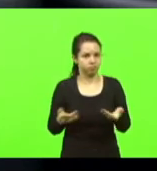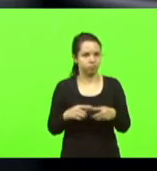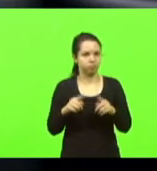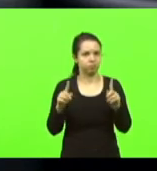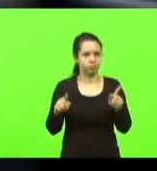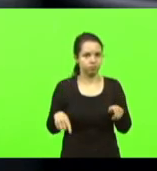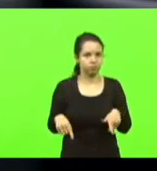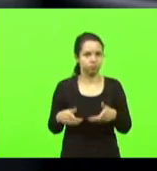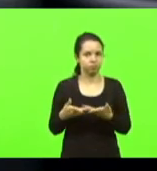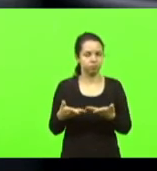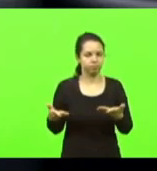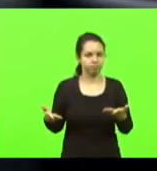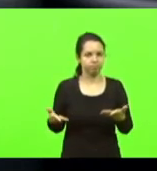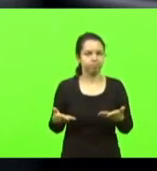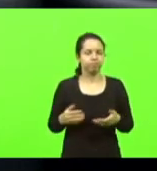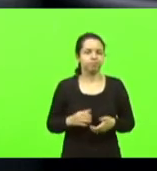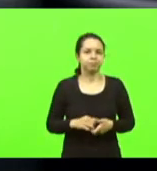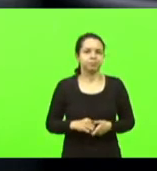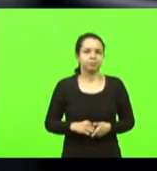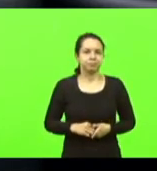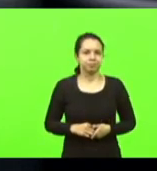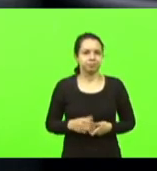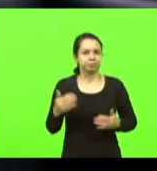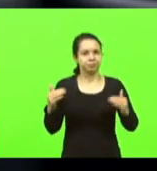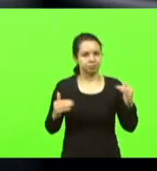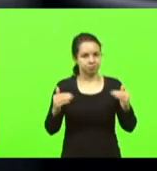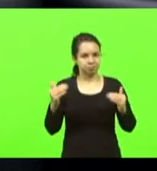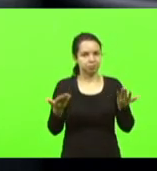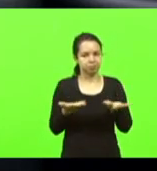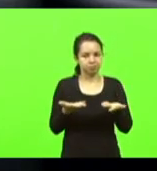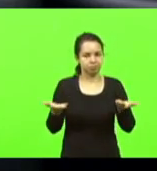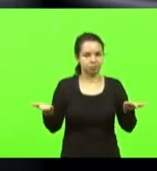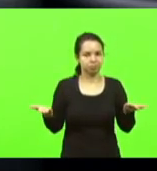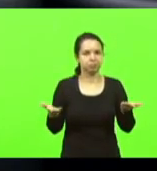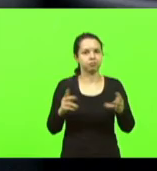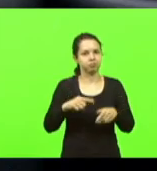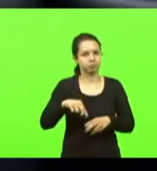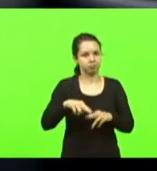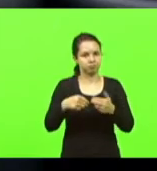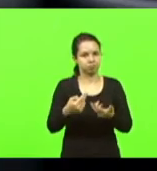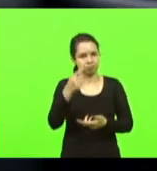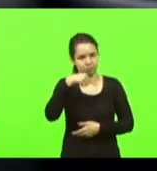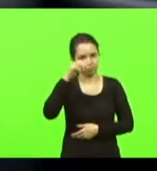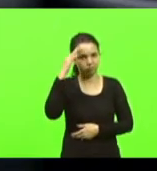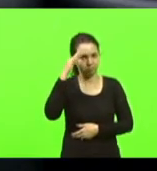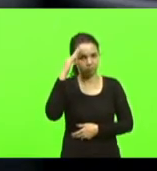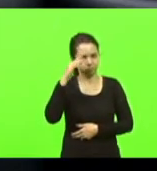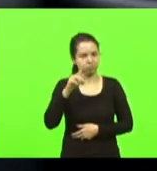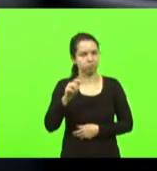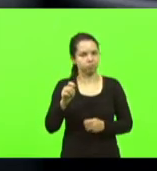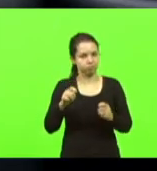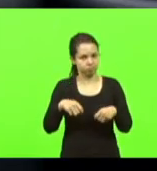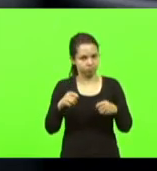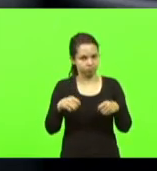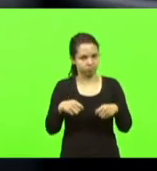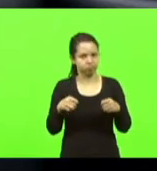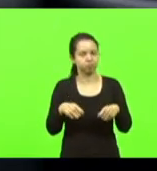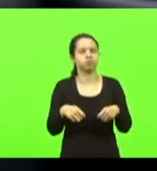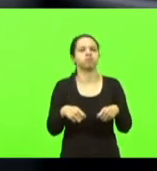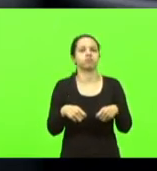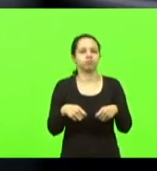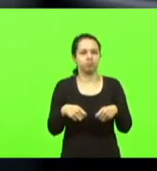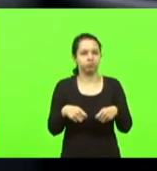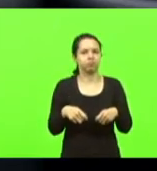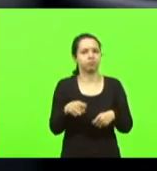Servidores portanto nós entendemos que é uma medida possível e por isso estamos